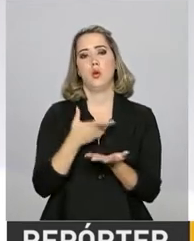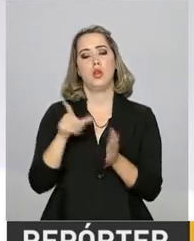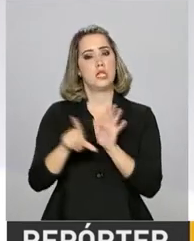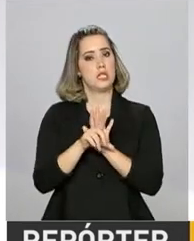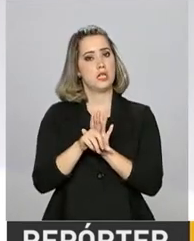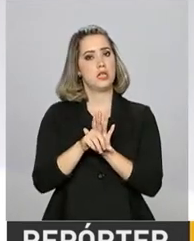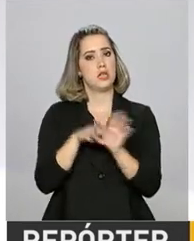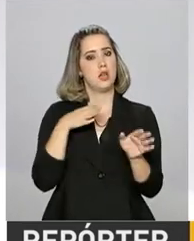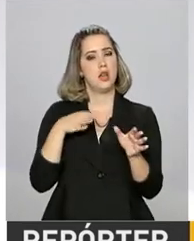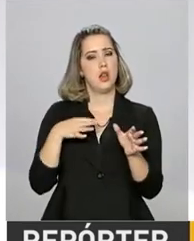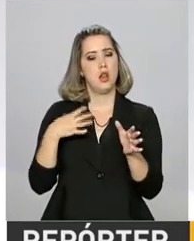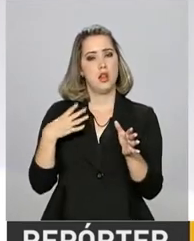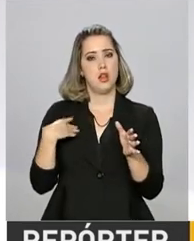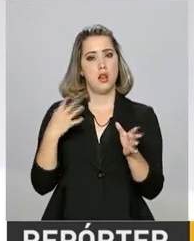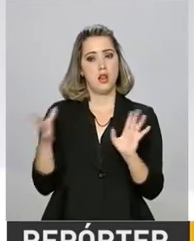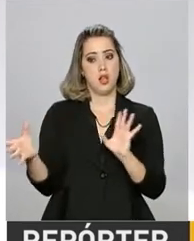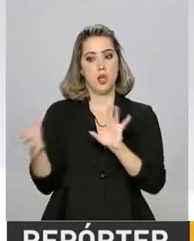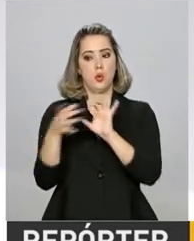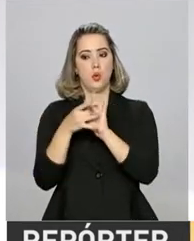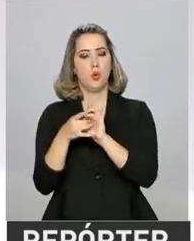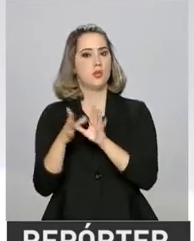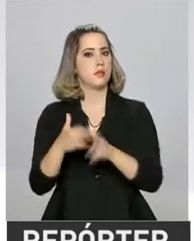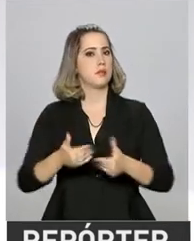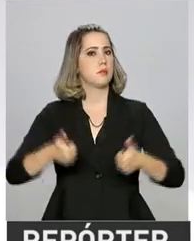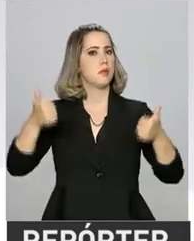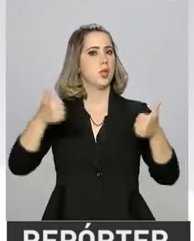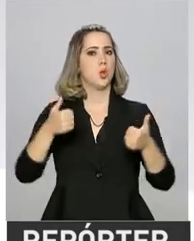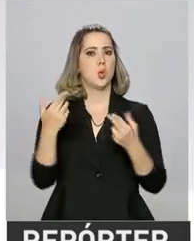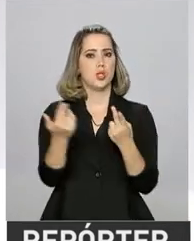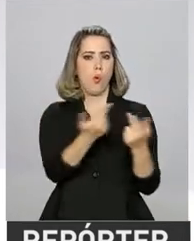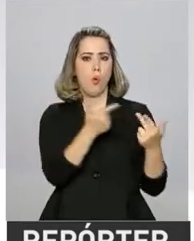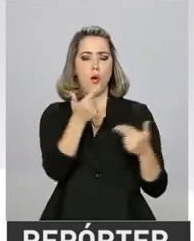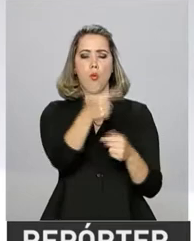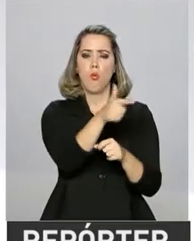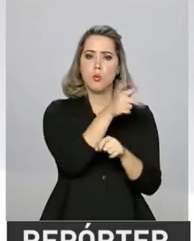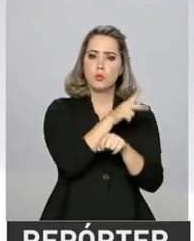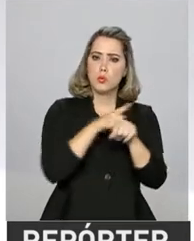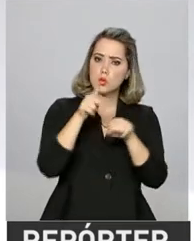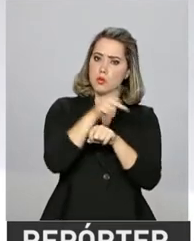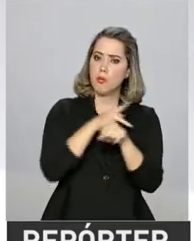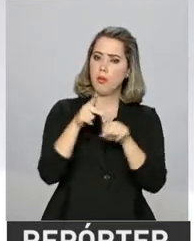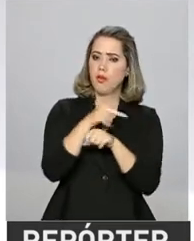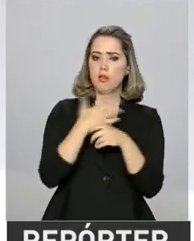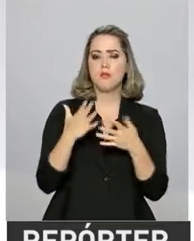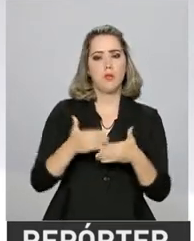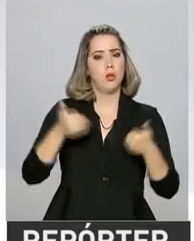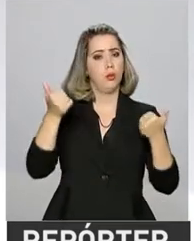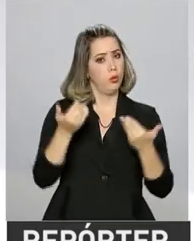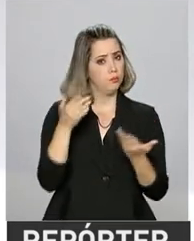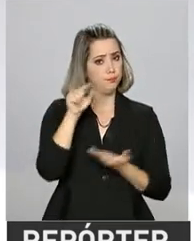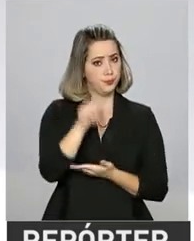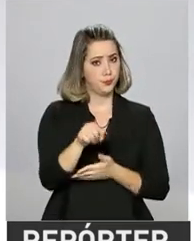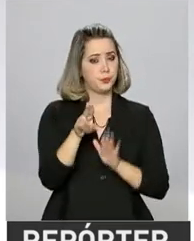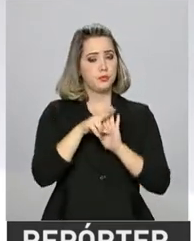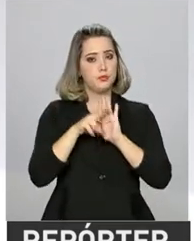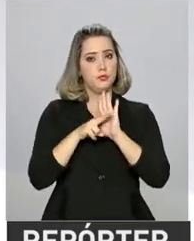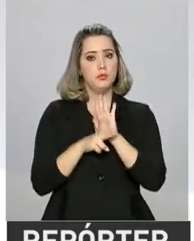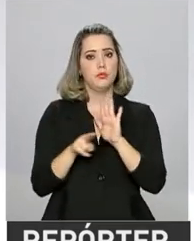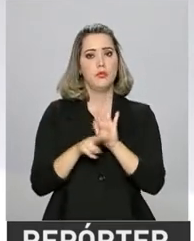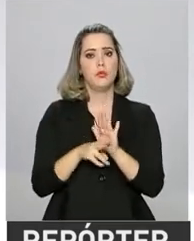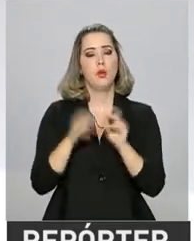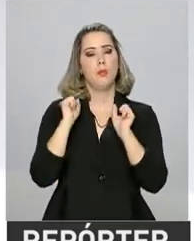portuário brasileiro as melhores práticas internacionais a expectativa é que esse conjunto de medidas